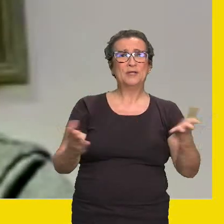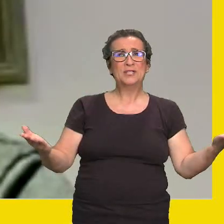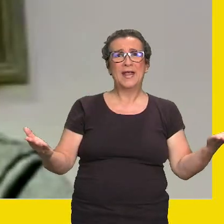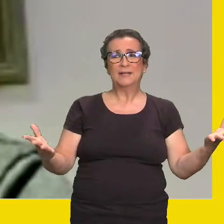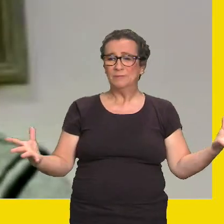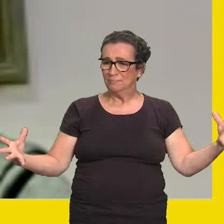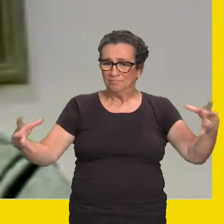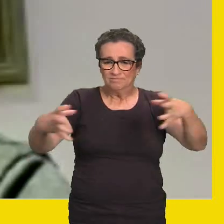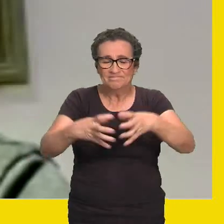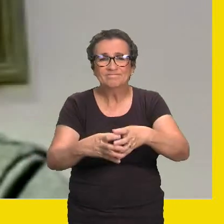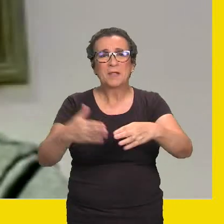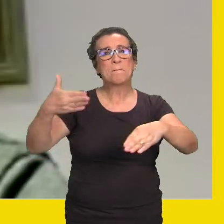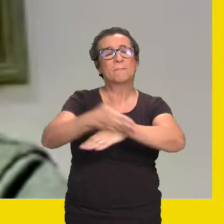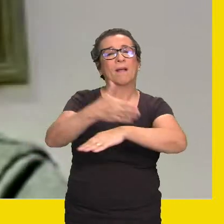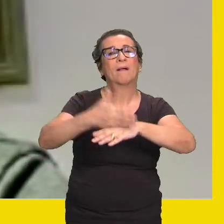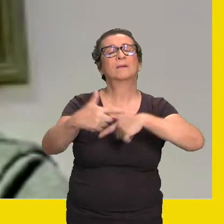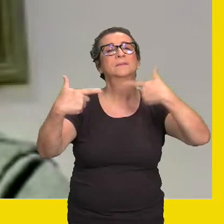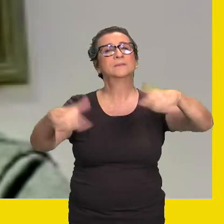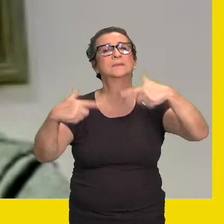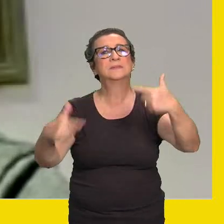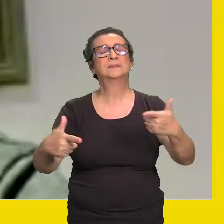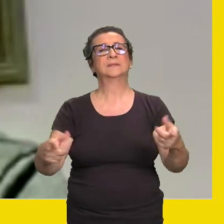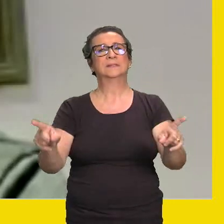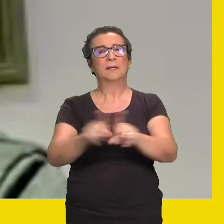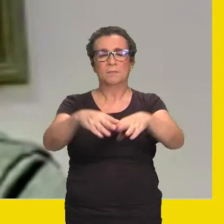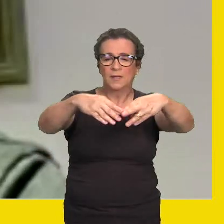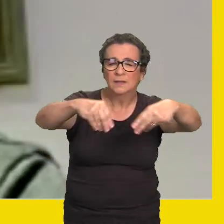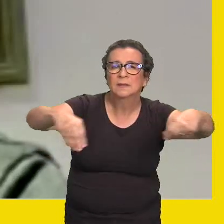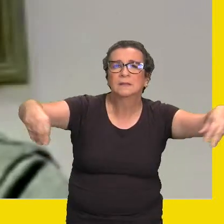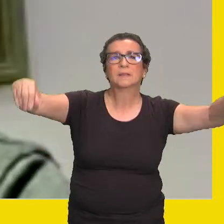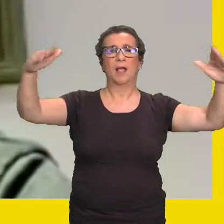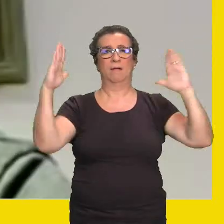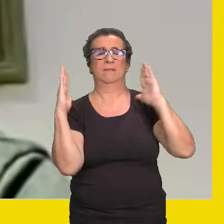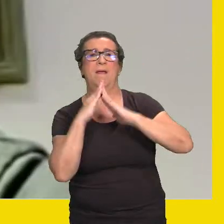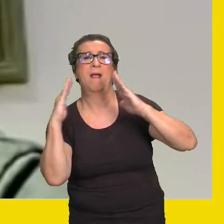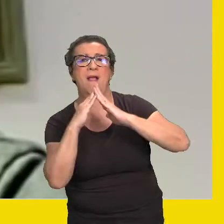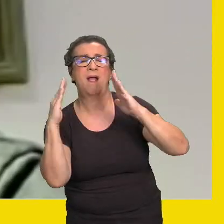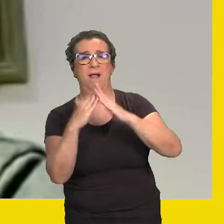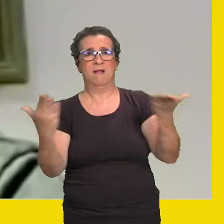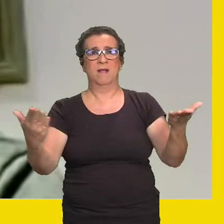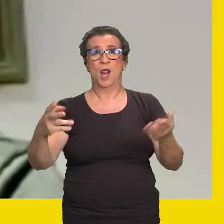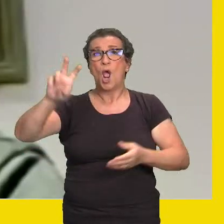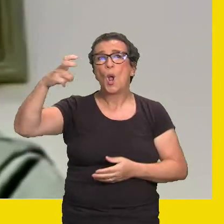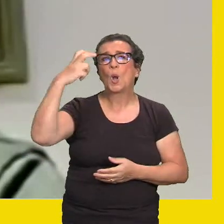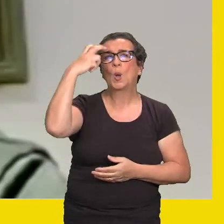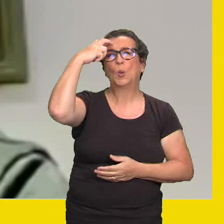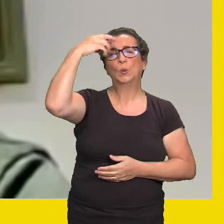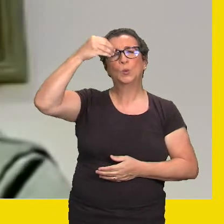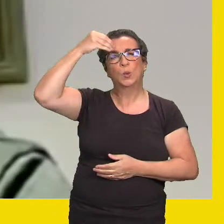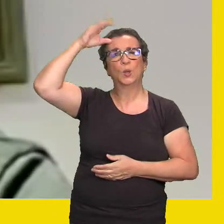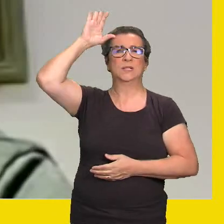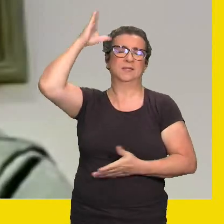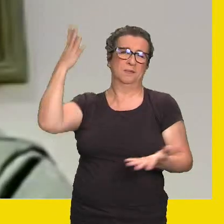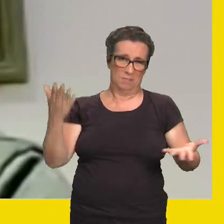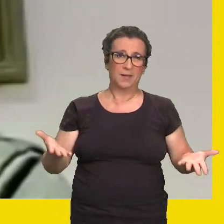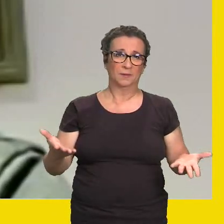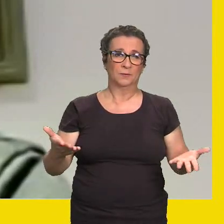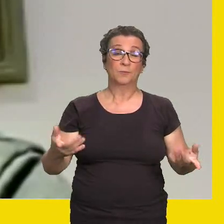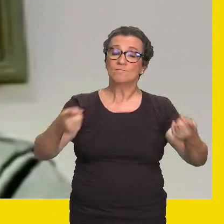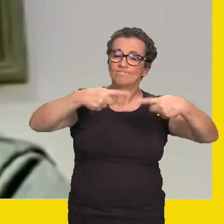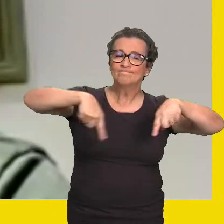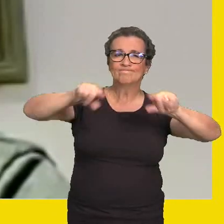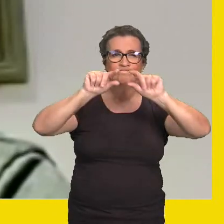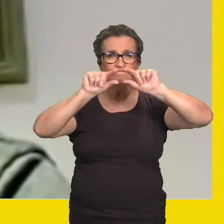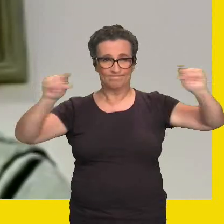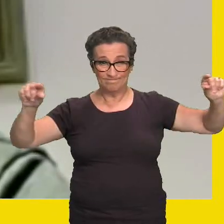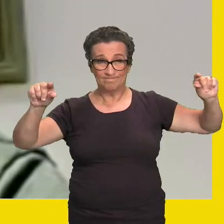participação no trabalho, na riqueza, na terra, na moradia, na cultura e no conhecimento. Esse trecho